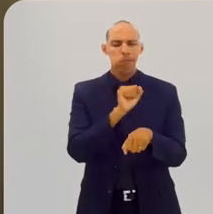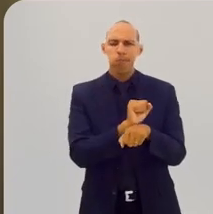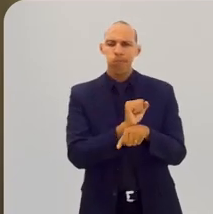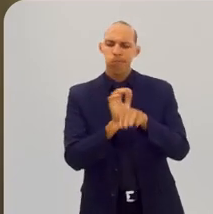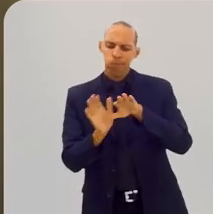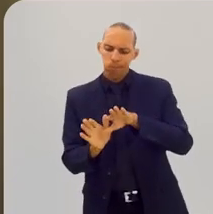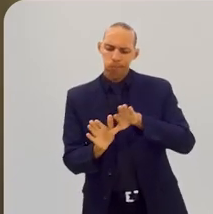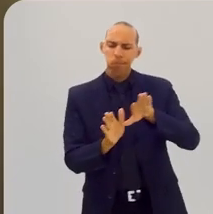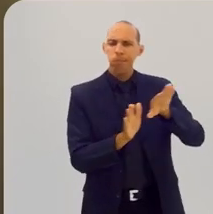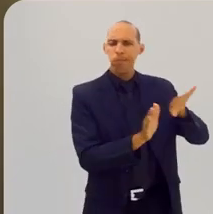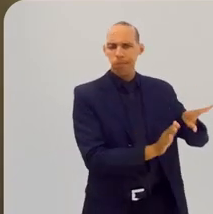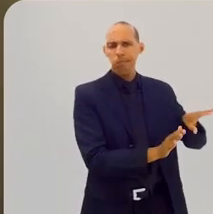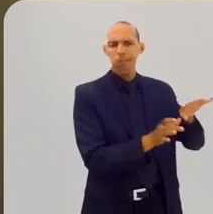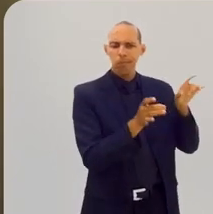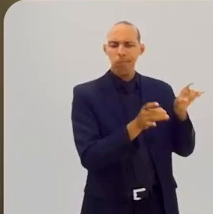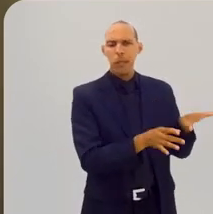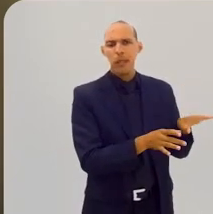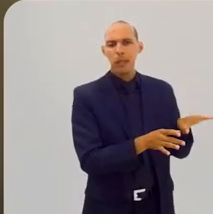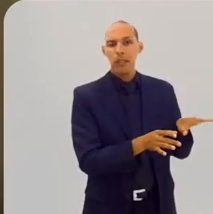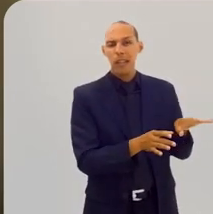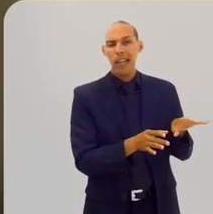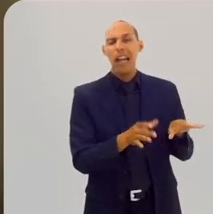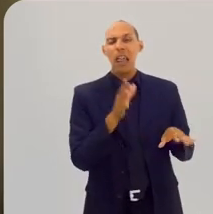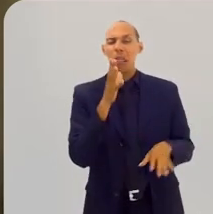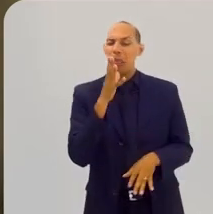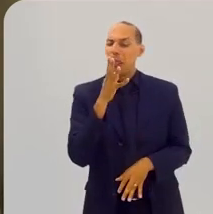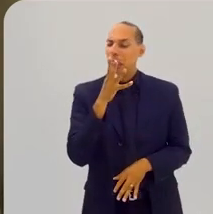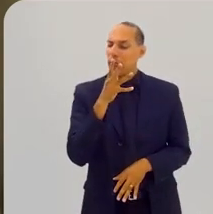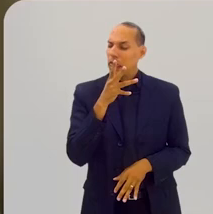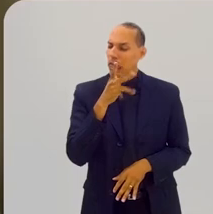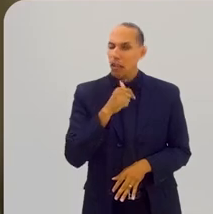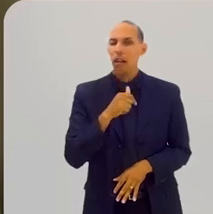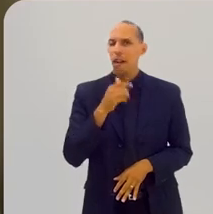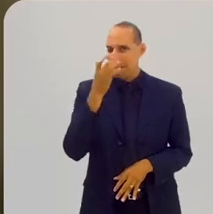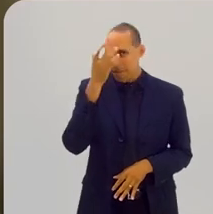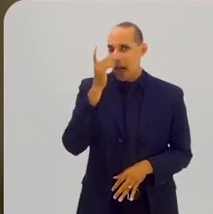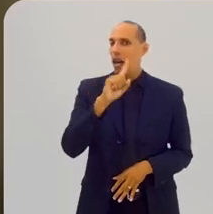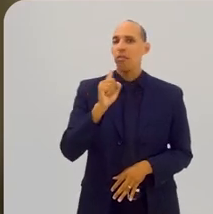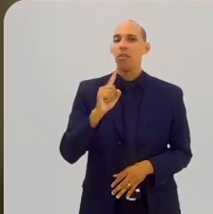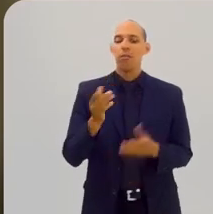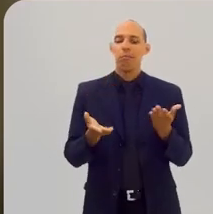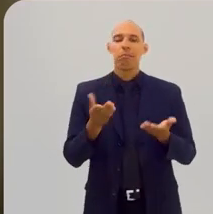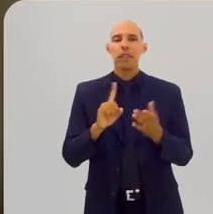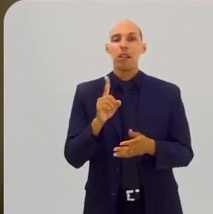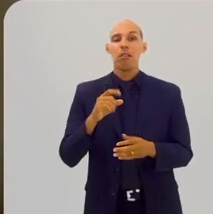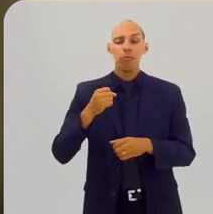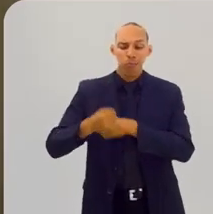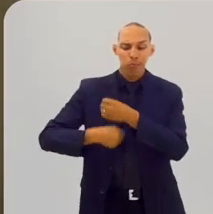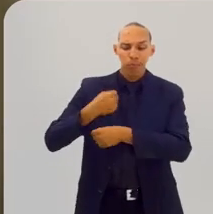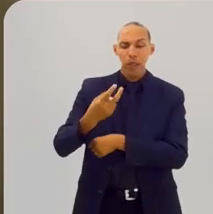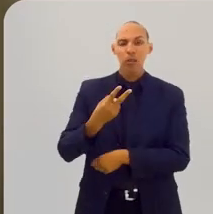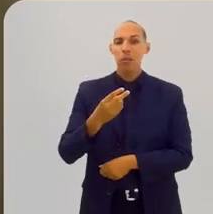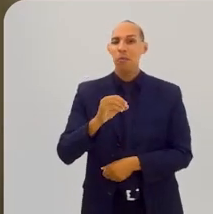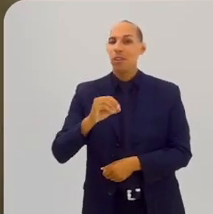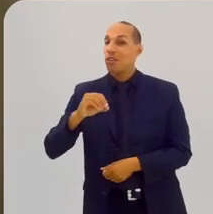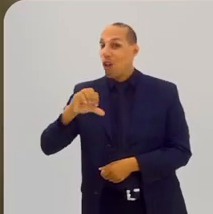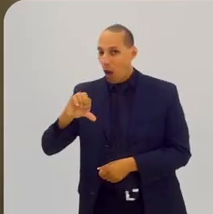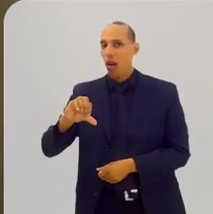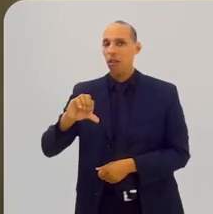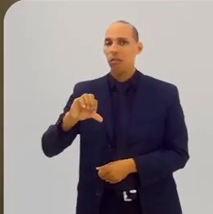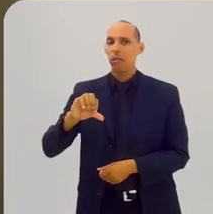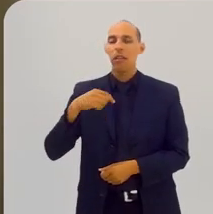depois parei realmente e lá para demorou muito viu não foi fácil me estabilizar lá para 2009